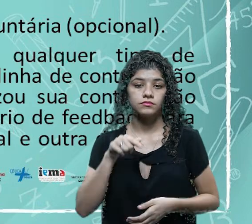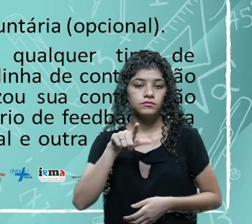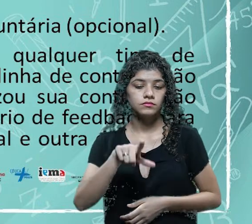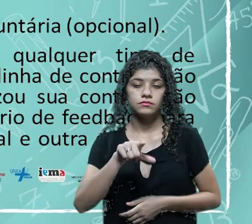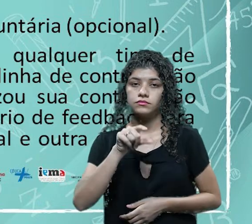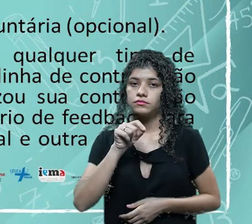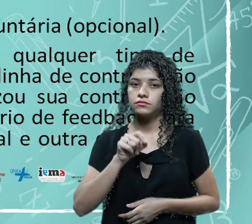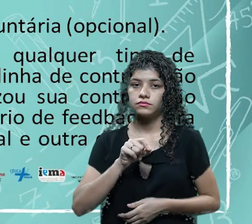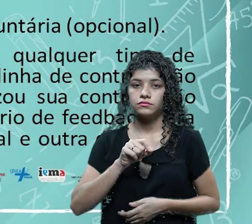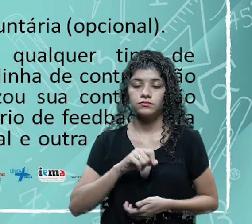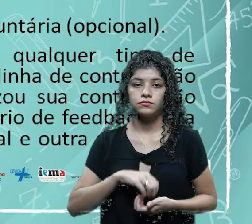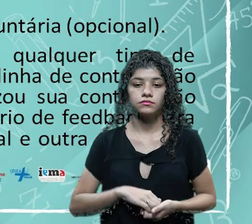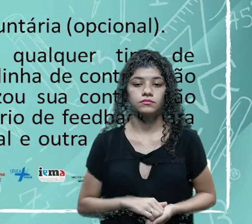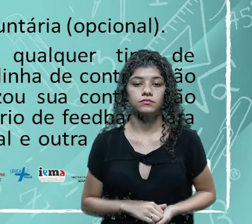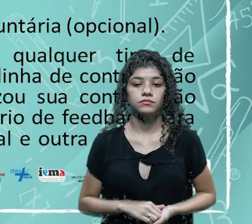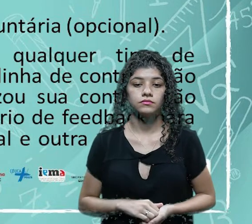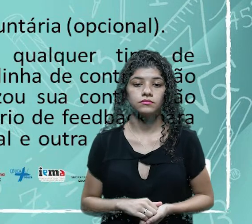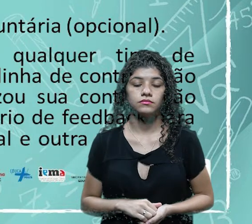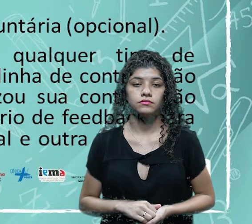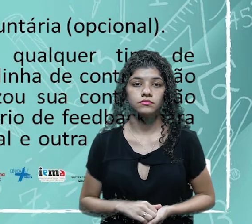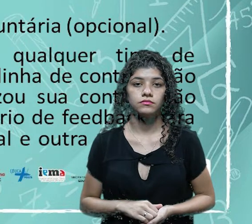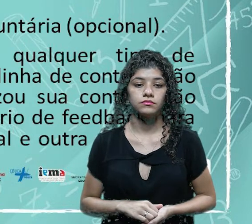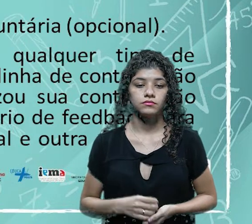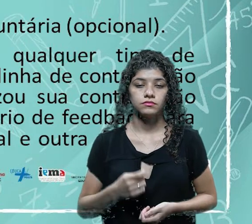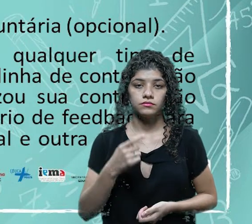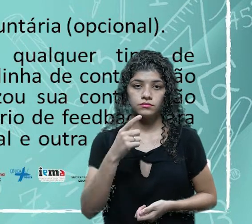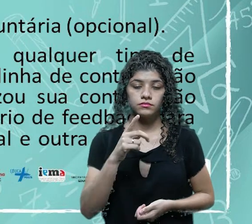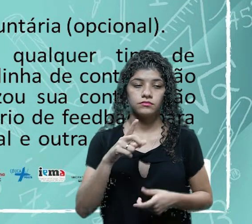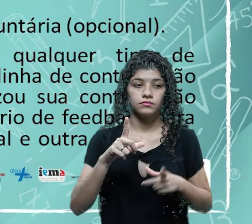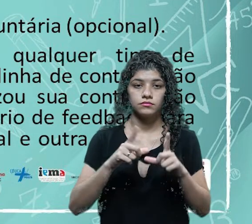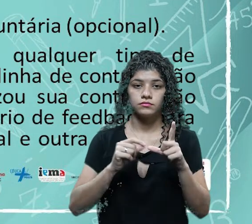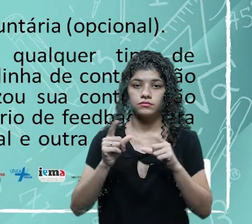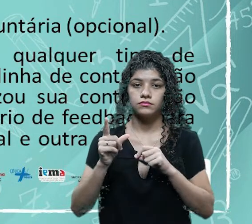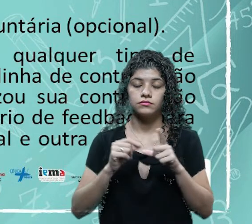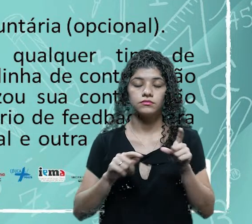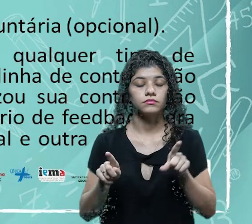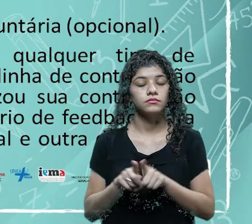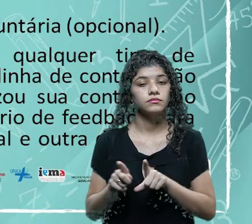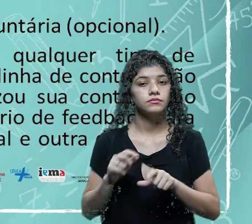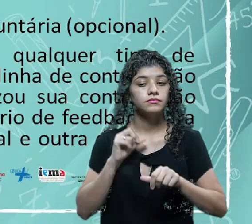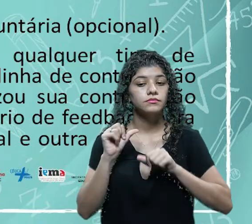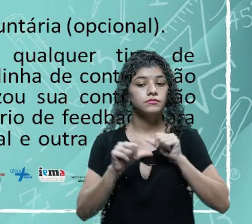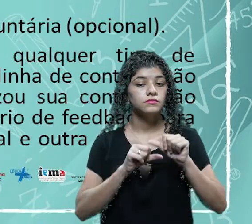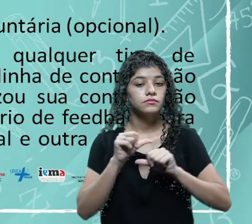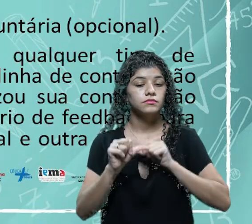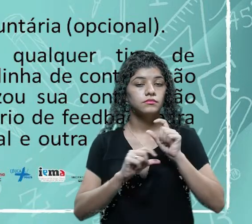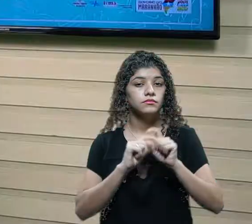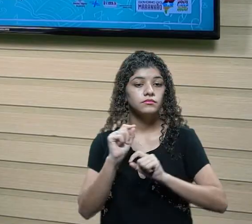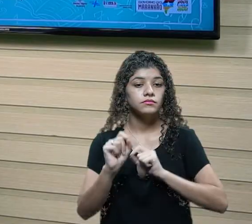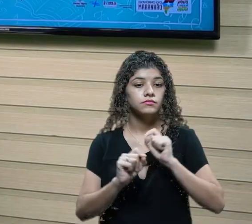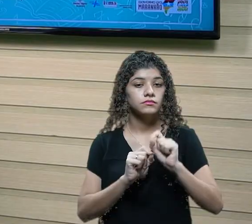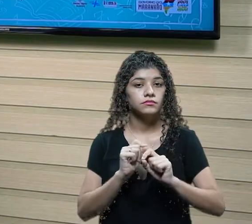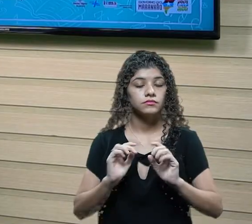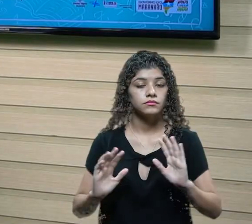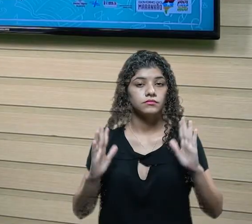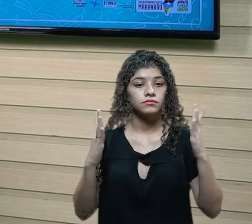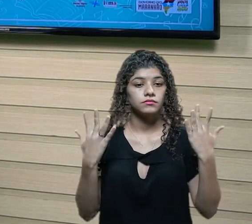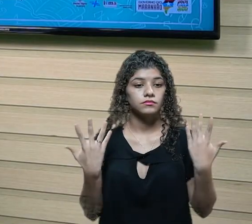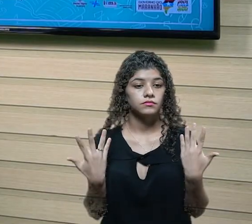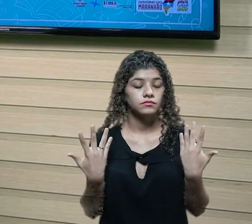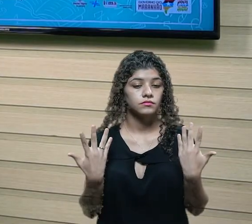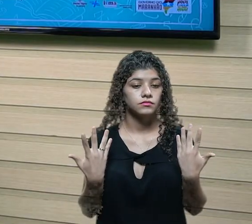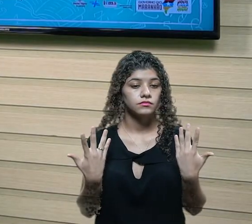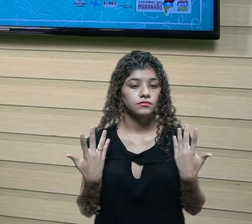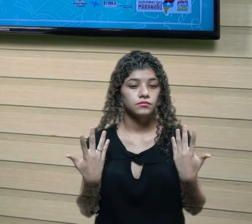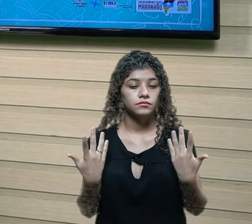de sua escolha conquistar sua estrelinha e nisso você pode transformar o evento